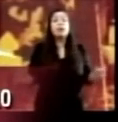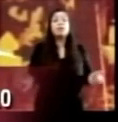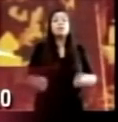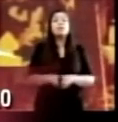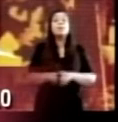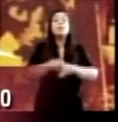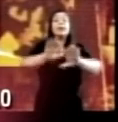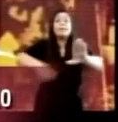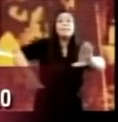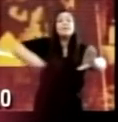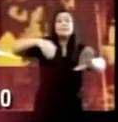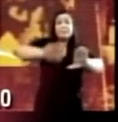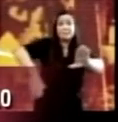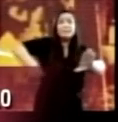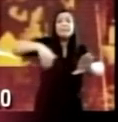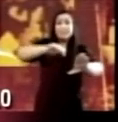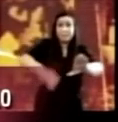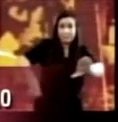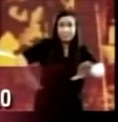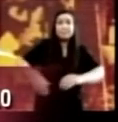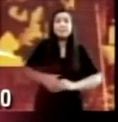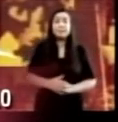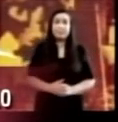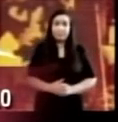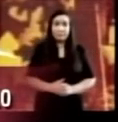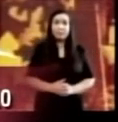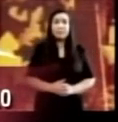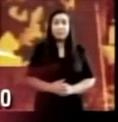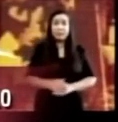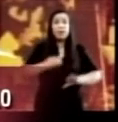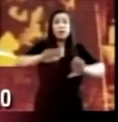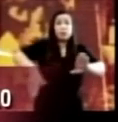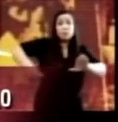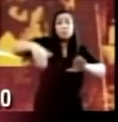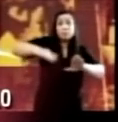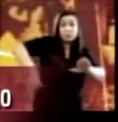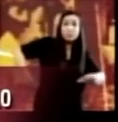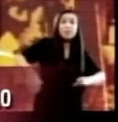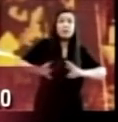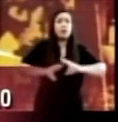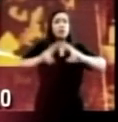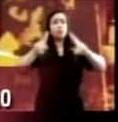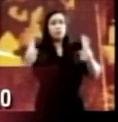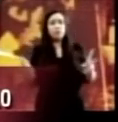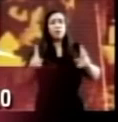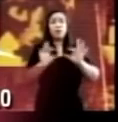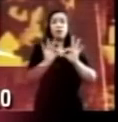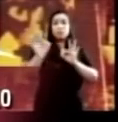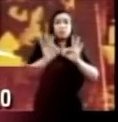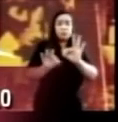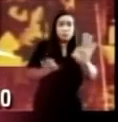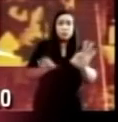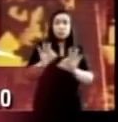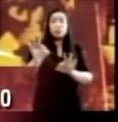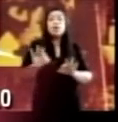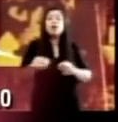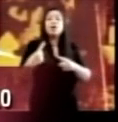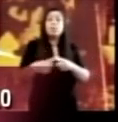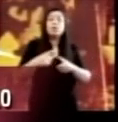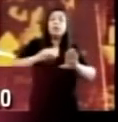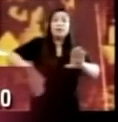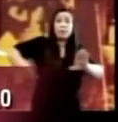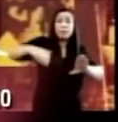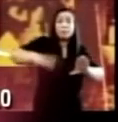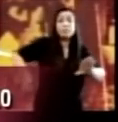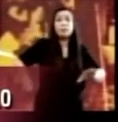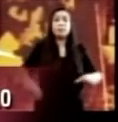as piscinas para recreação. Tá? As piscinas para recreação é um pouquinho diferente o distanciamento, porque nas piscinas, né,